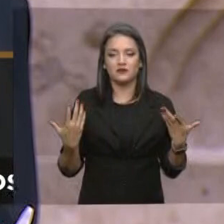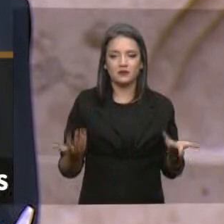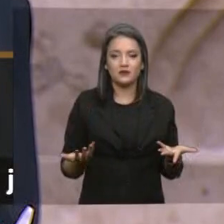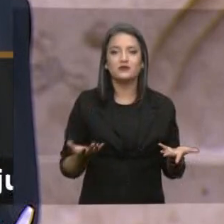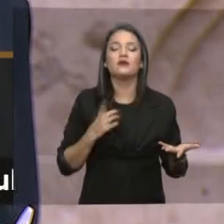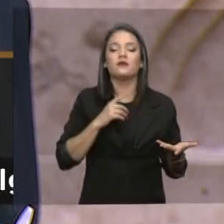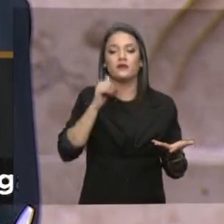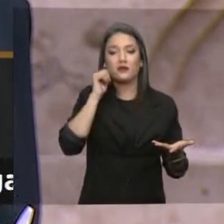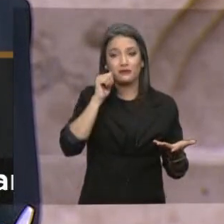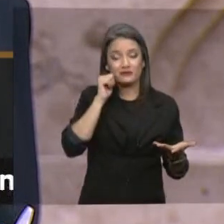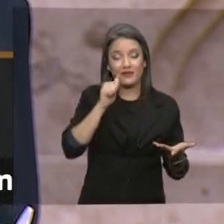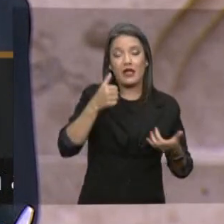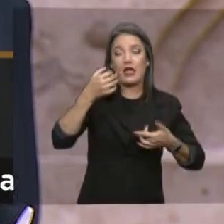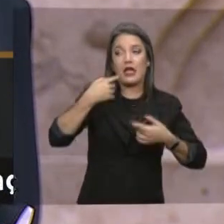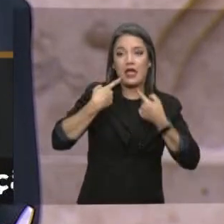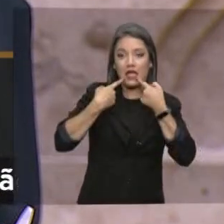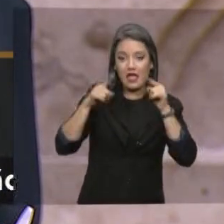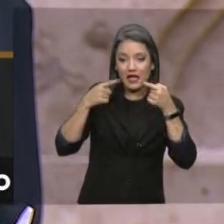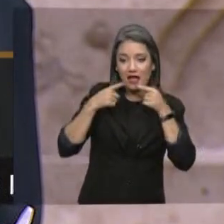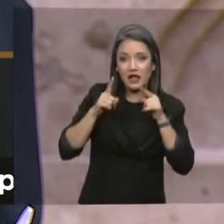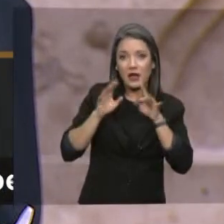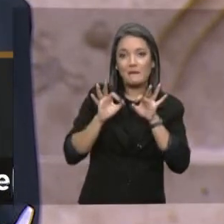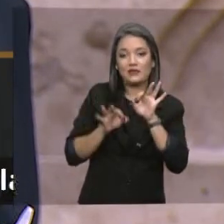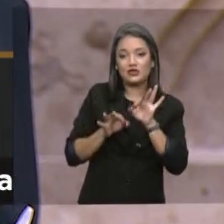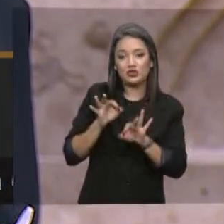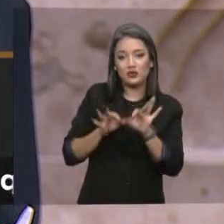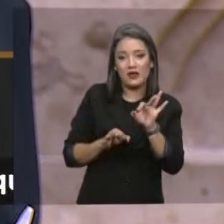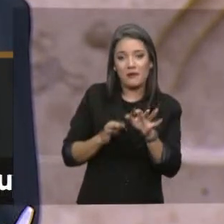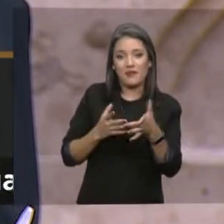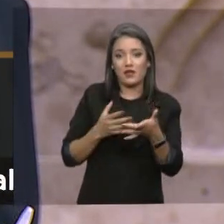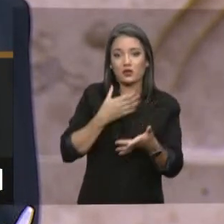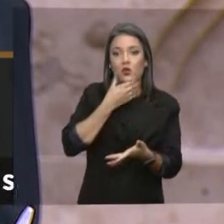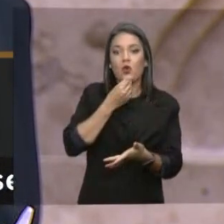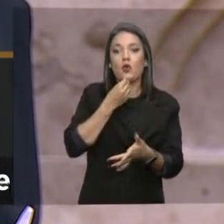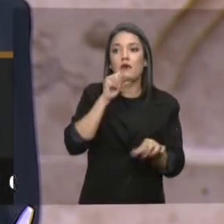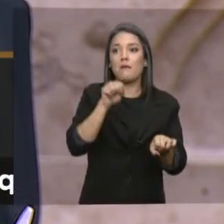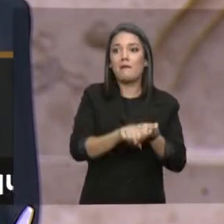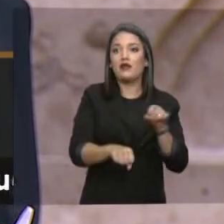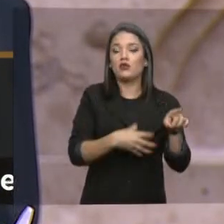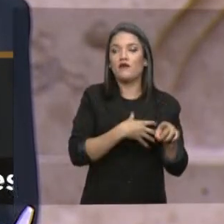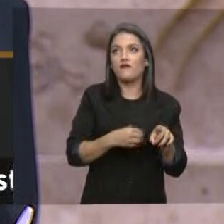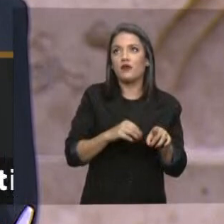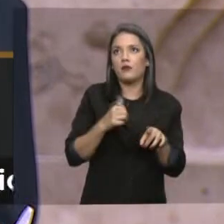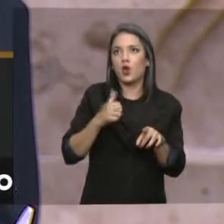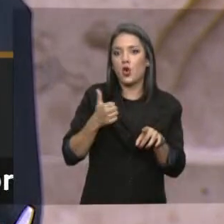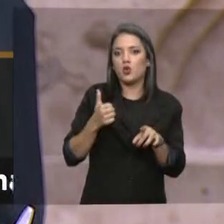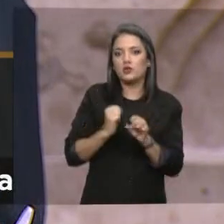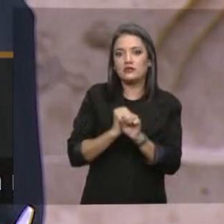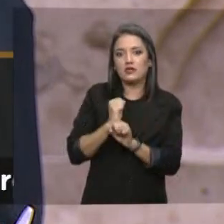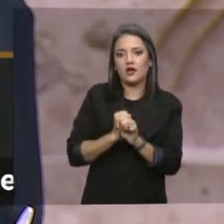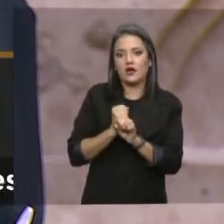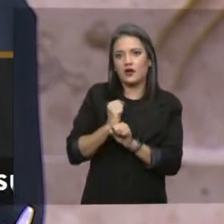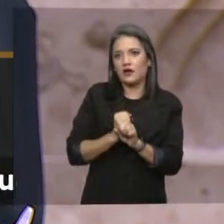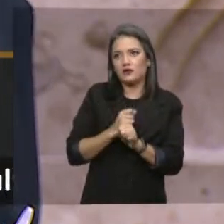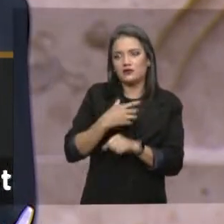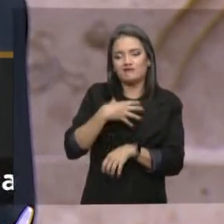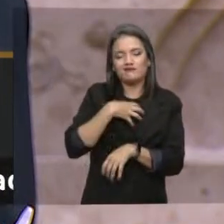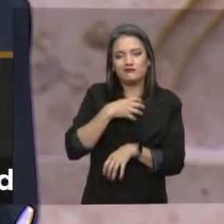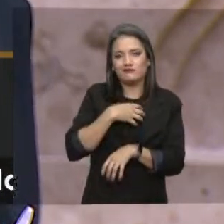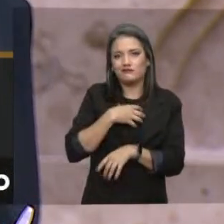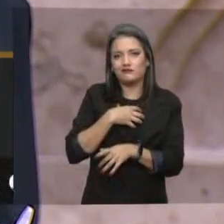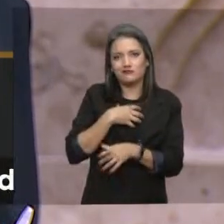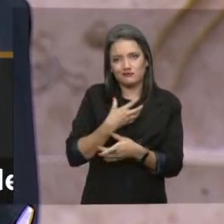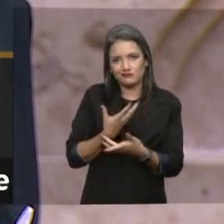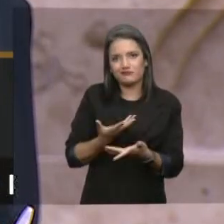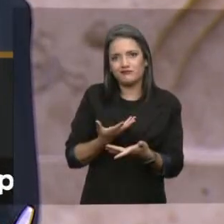senhora reclamava do julgamento do assassino de sua filha, porque há 11 anos estava em velório.